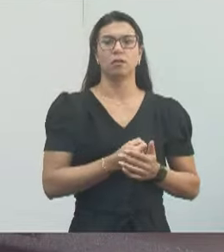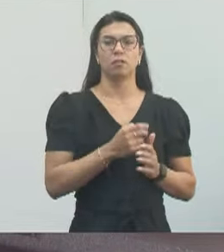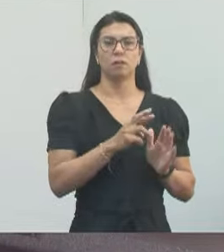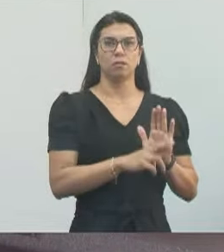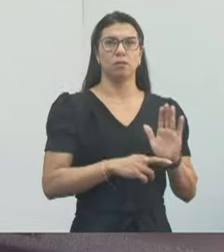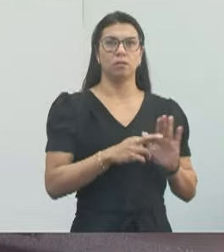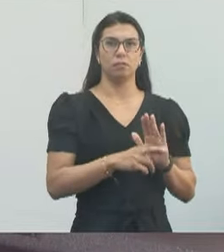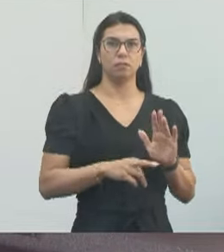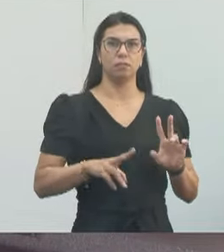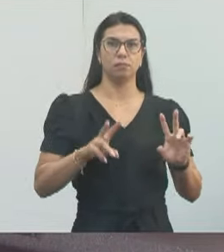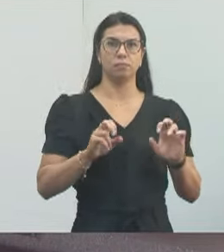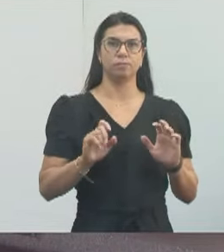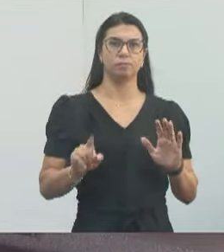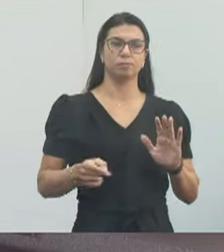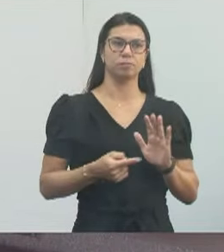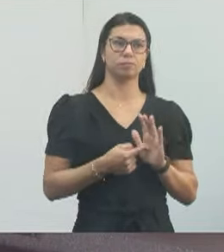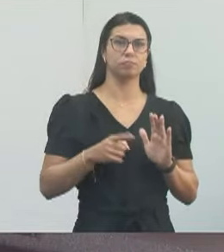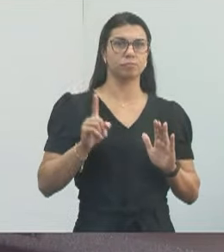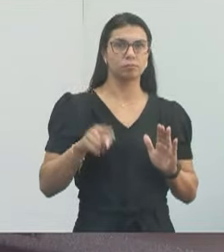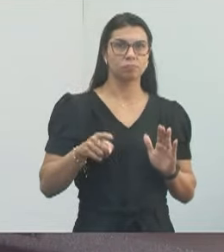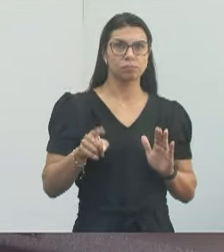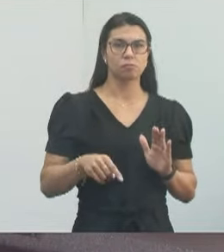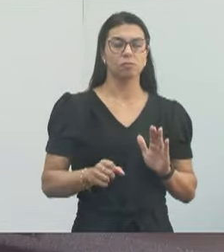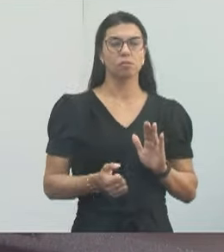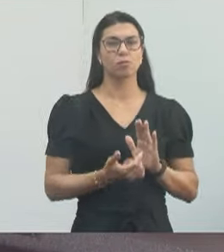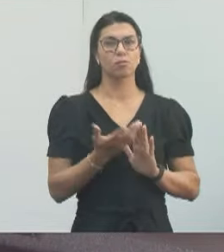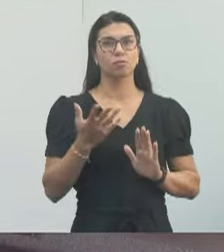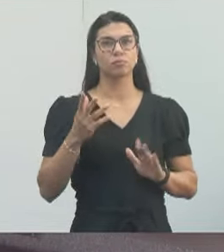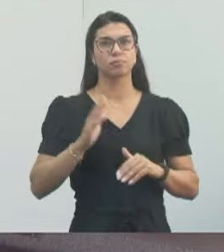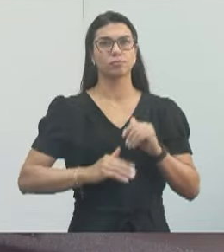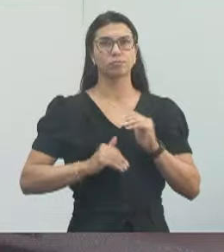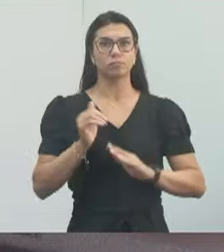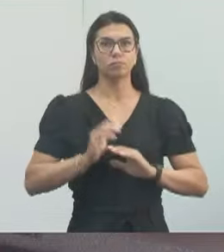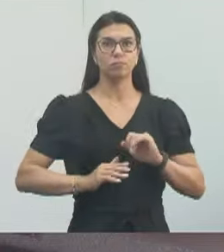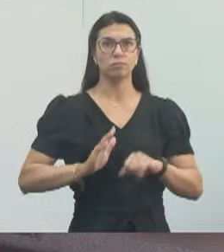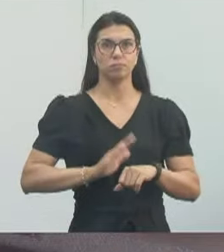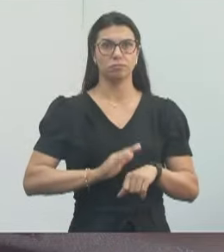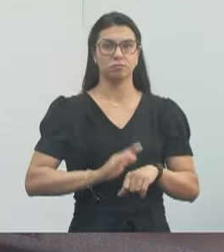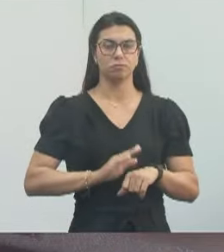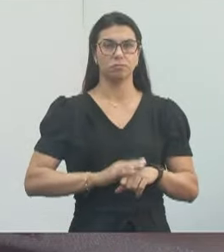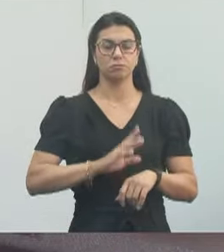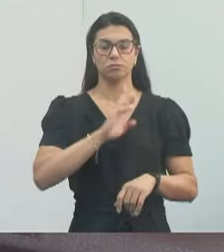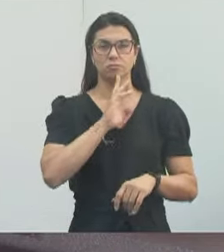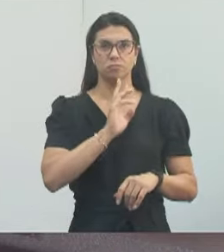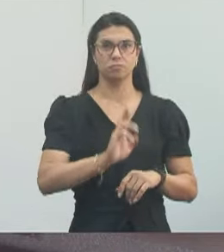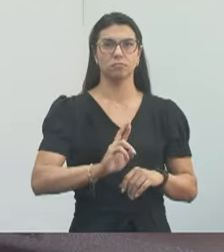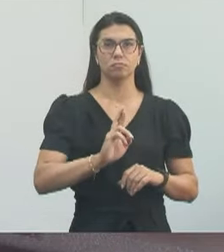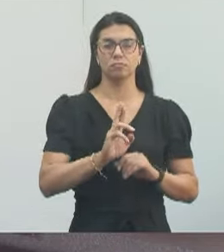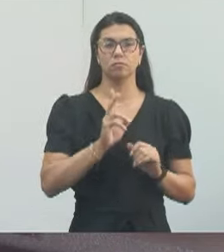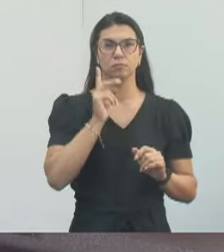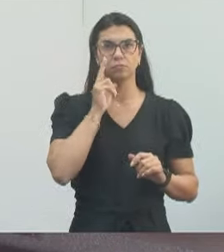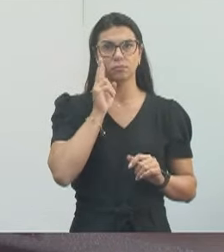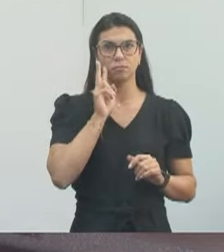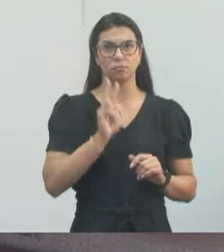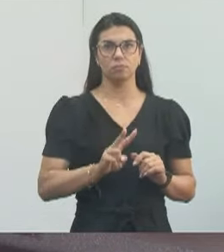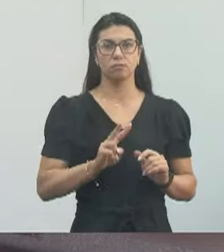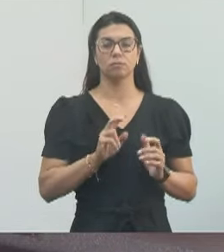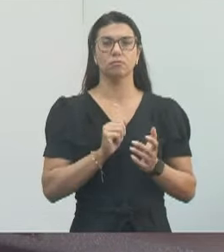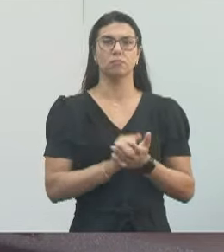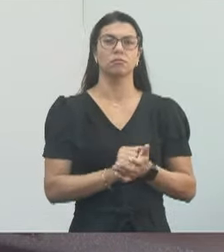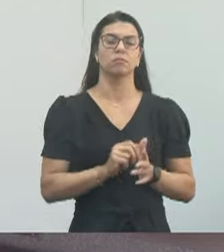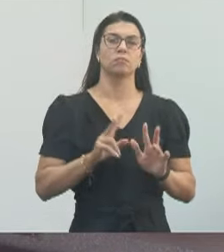das denúncias de maust Trato é composta por quantos profissionais resposta a equipe de verificação das denúncias de ma